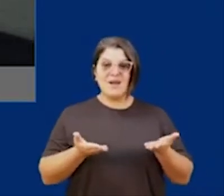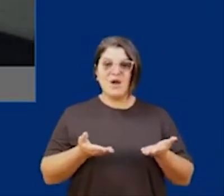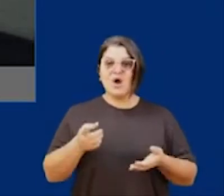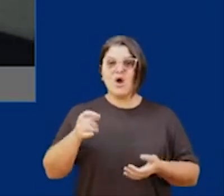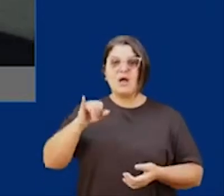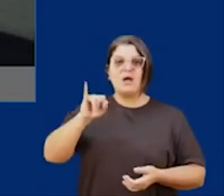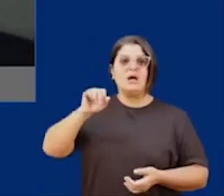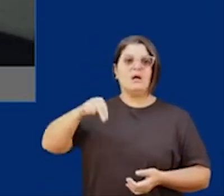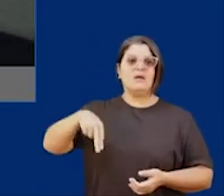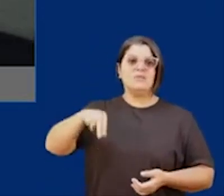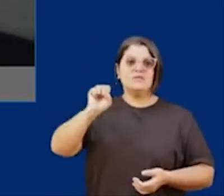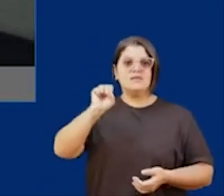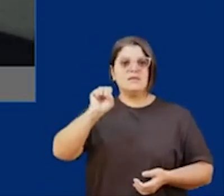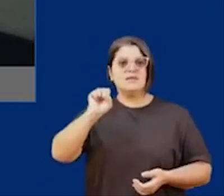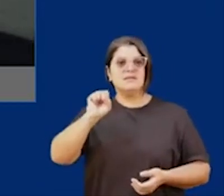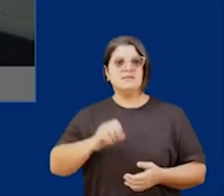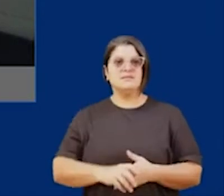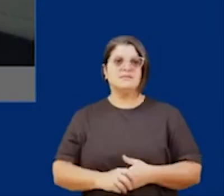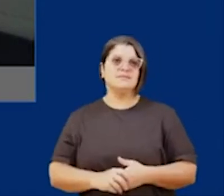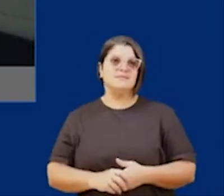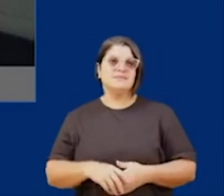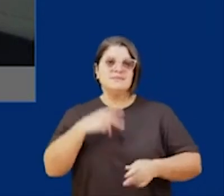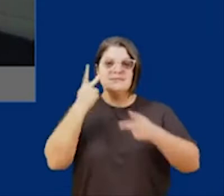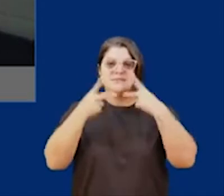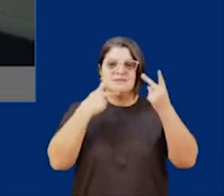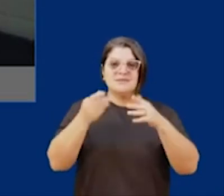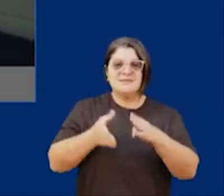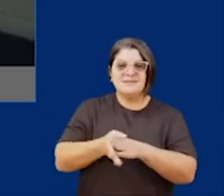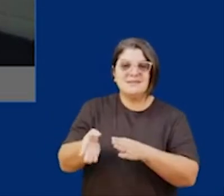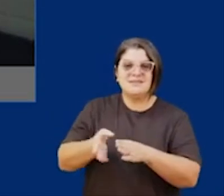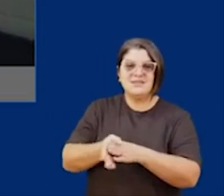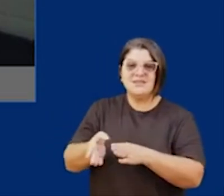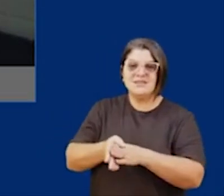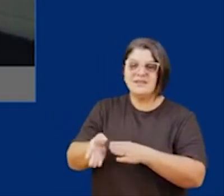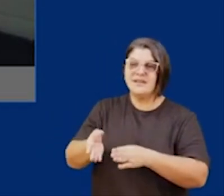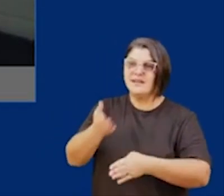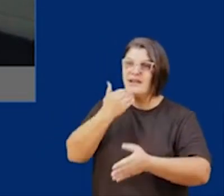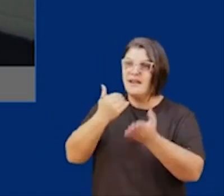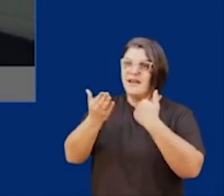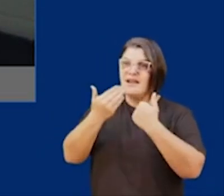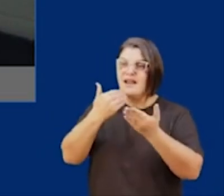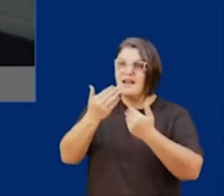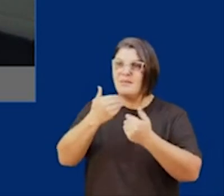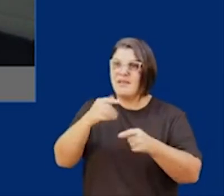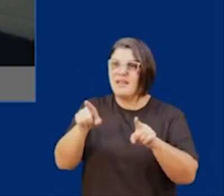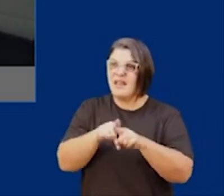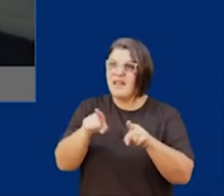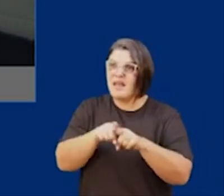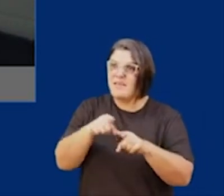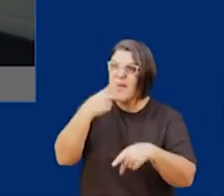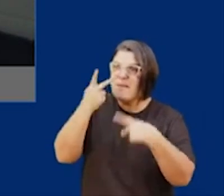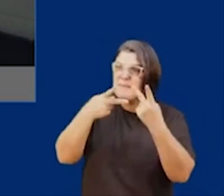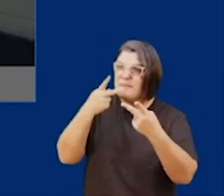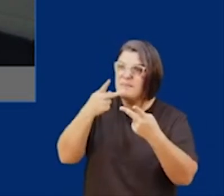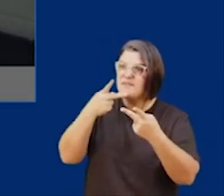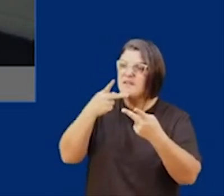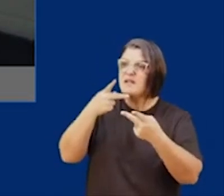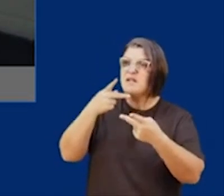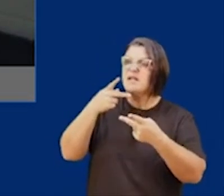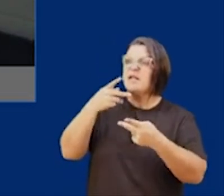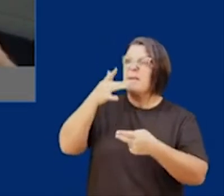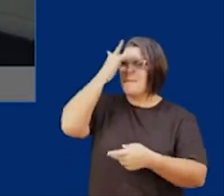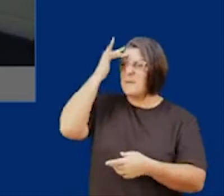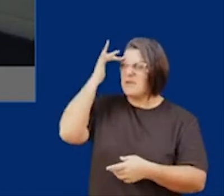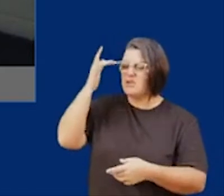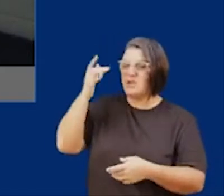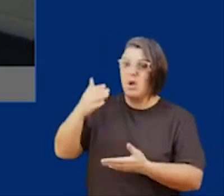Inês, falando do guia alimentar, Inês, e das pessoas que introduzem alimentação antes dos 6 meses. Isso ainda é muito